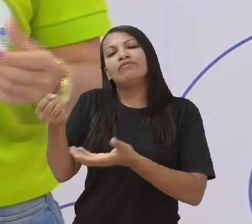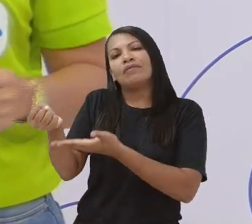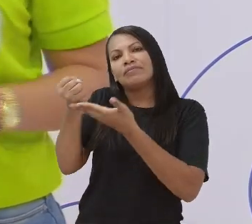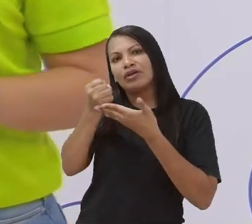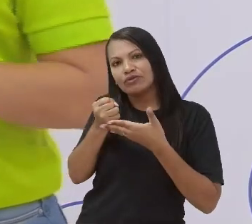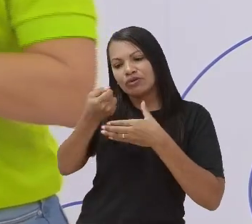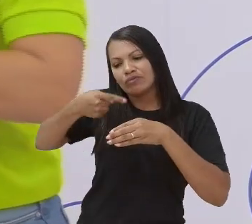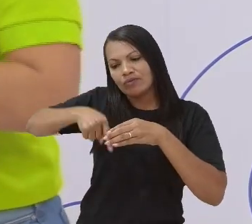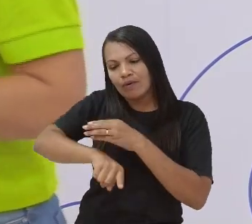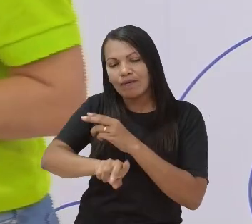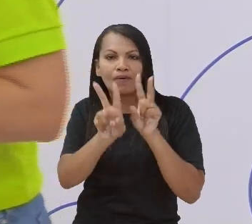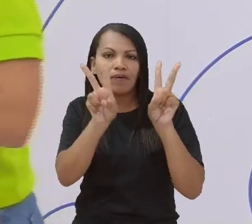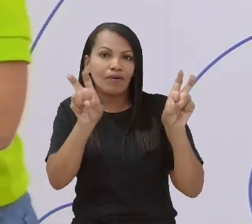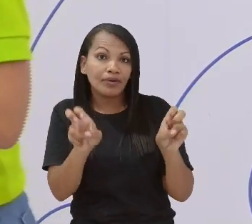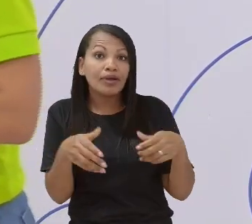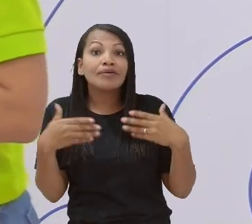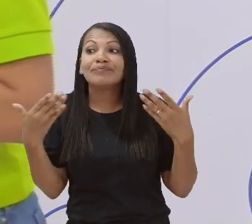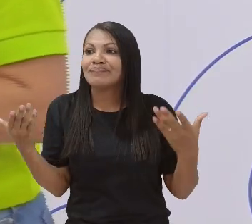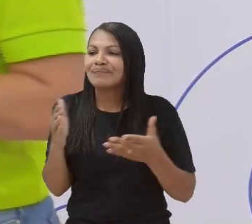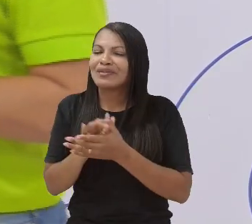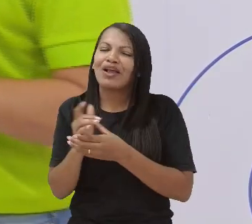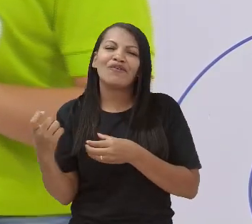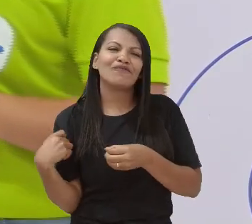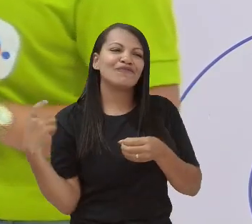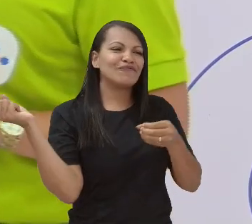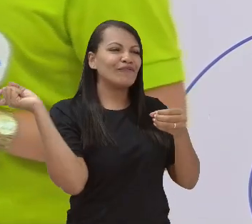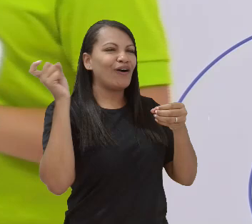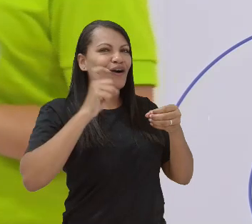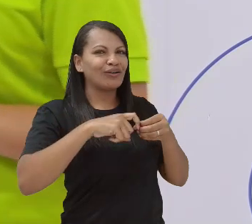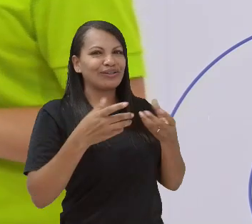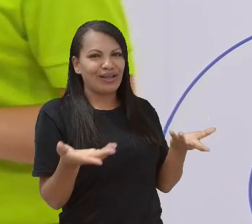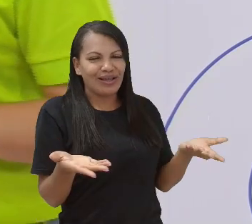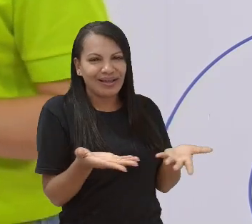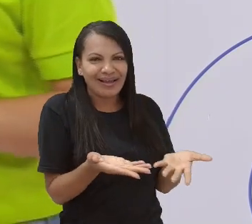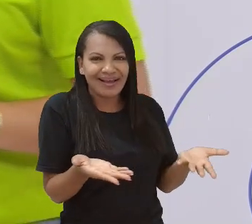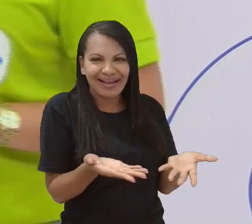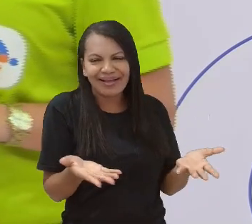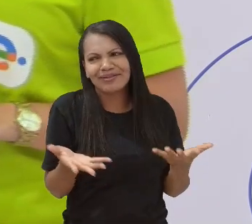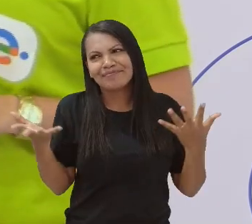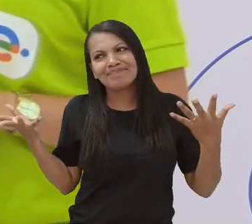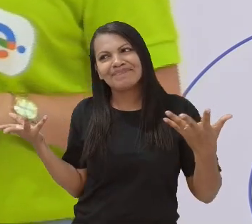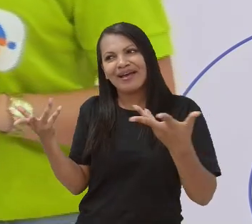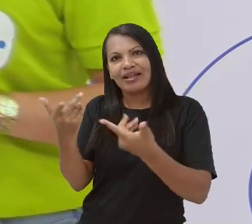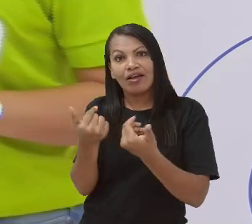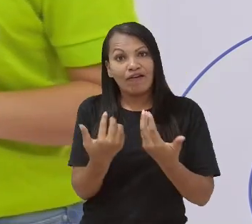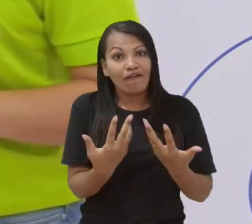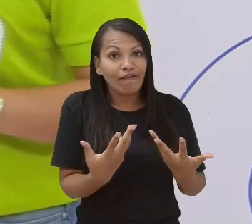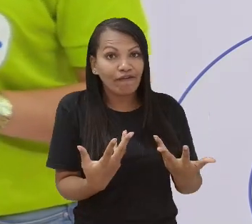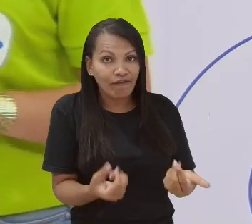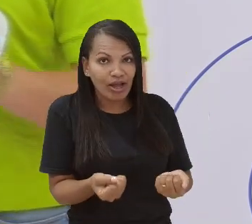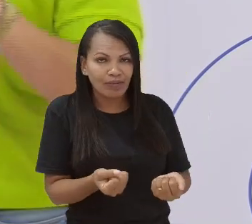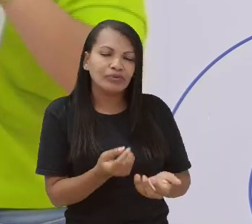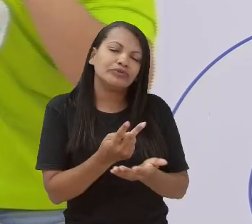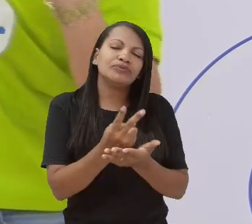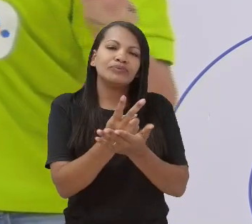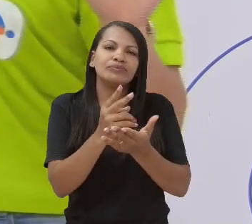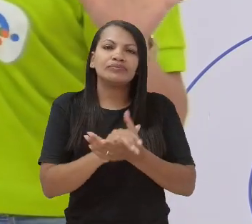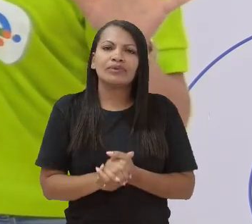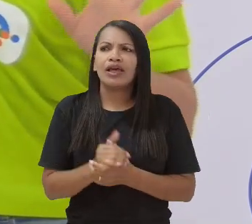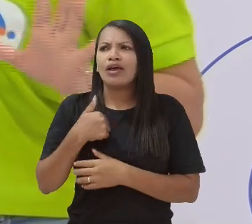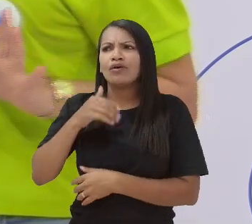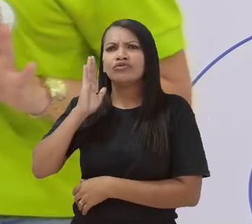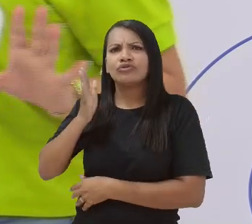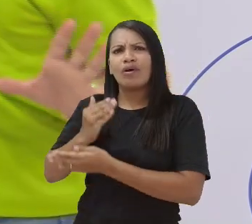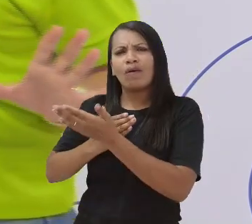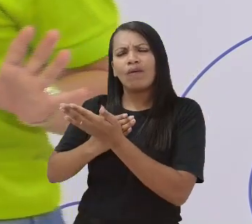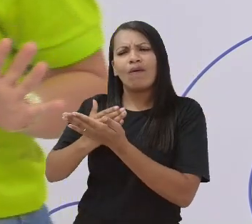tema. E aí, professora? Voltei! Olha, que maravilhoso! Então vamos lá, né? Vamos embora? Eu já vou